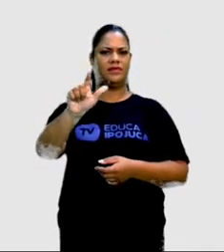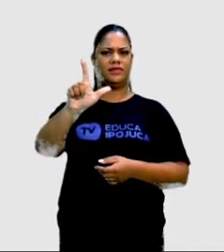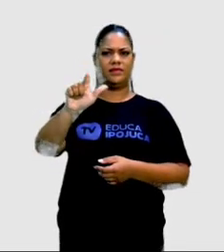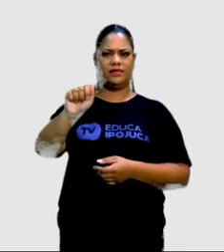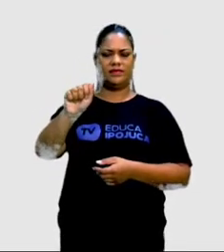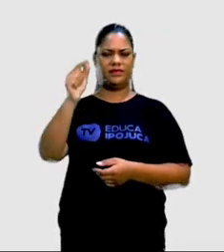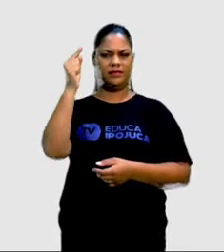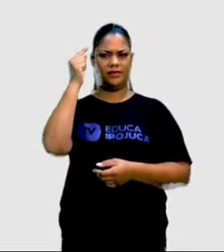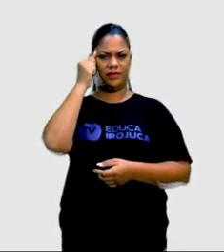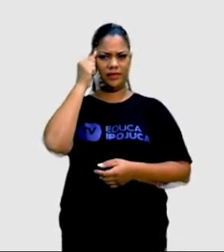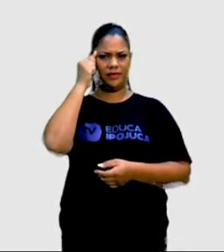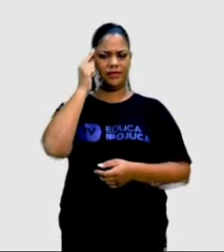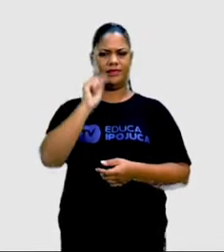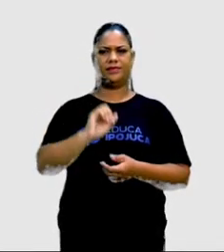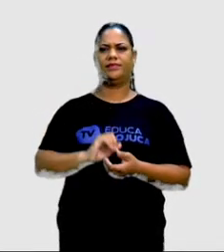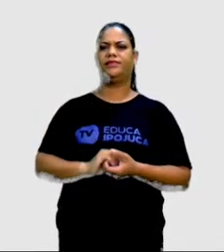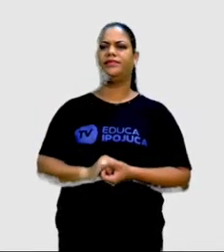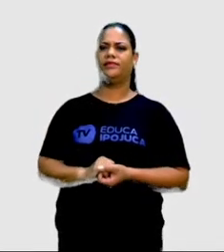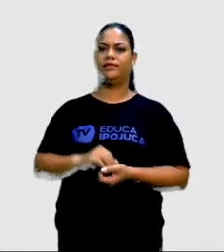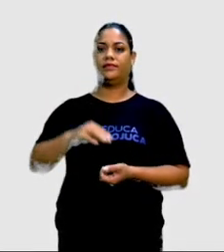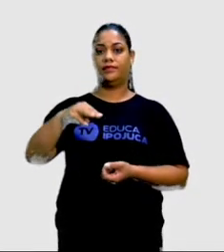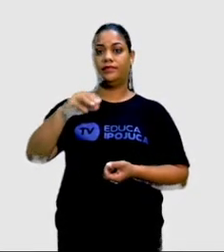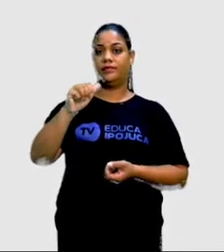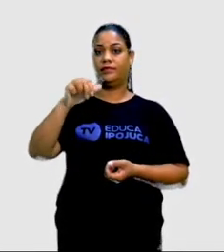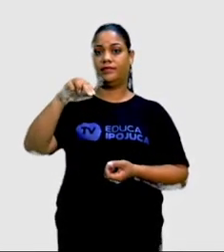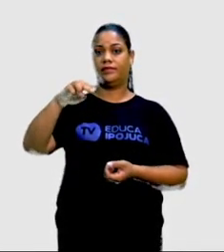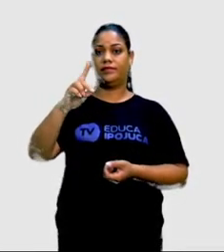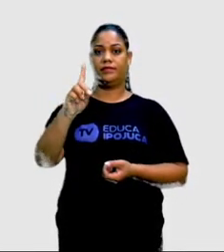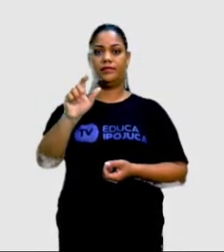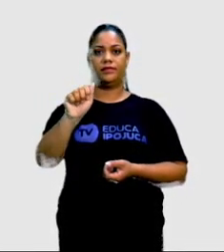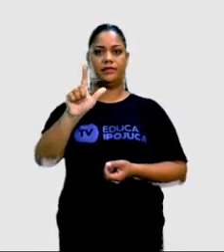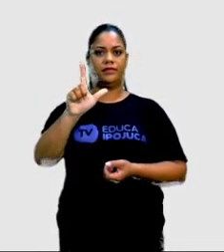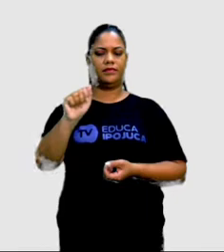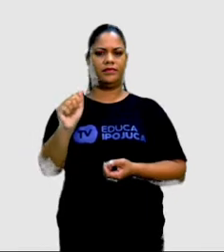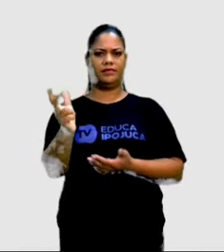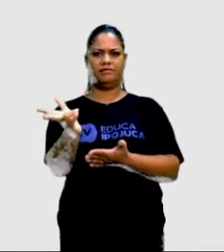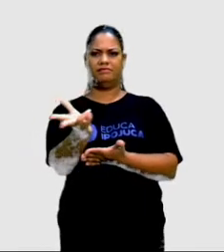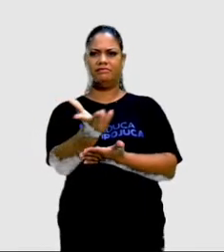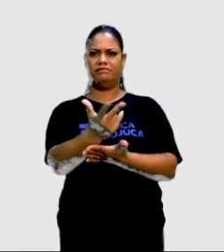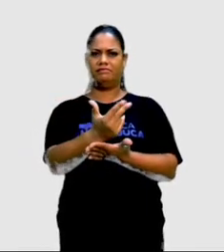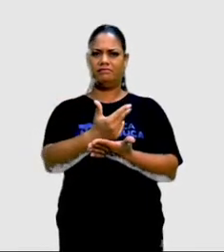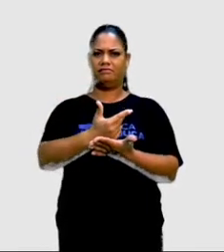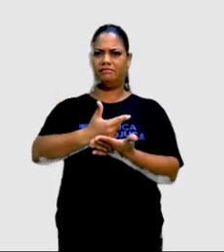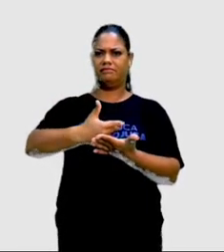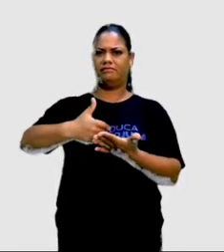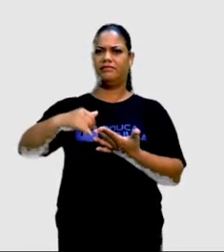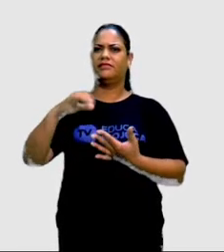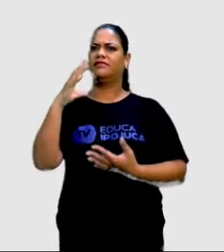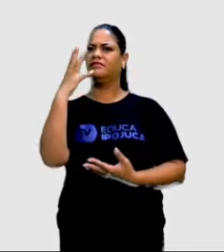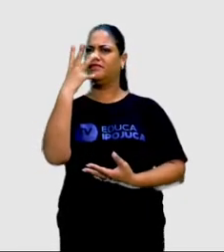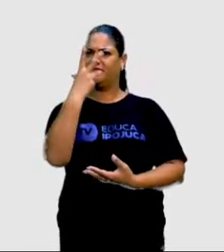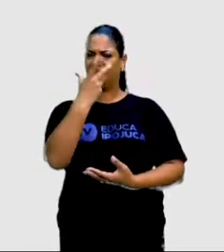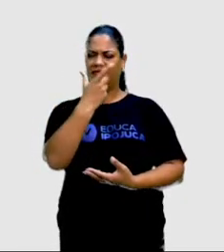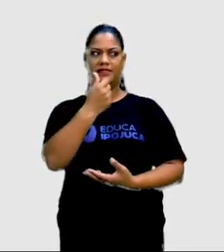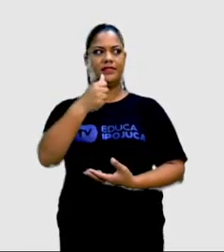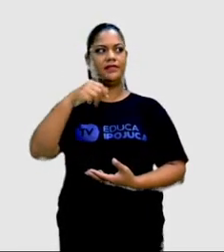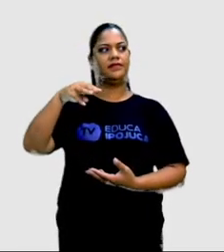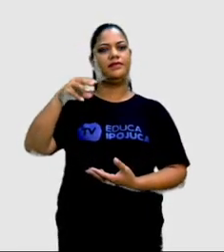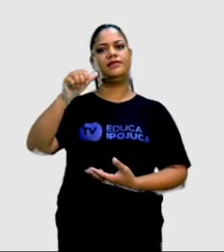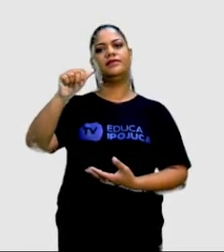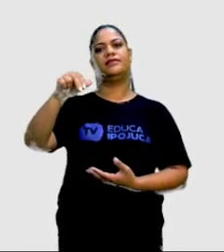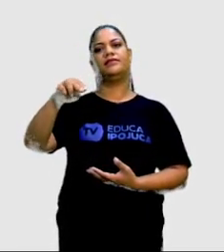Quando a gente pensa assim, ó, na mandala, a gente imagina um desenho bem bonito, né? Bem interessante. Mandala,